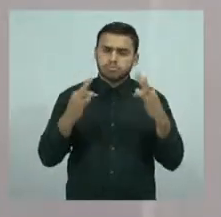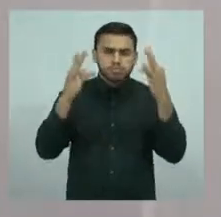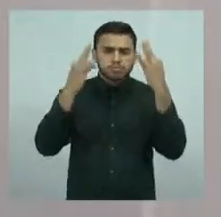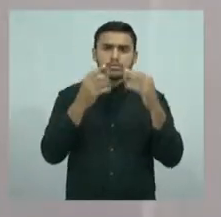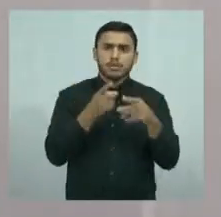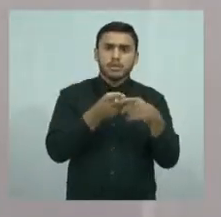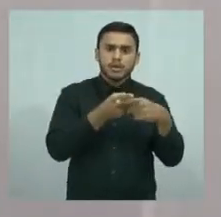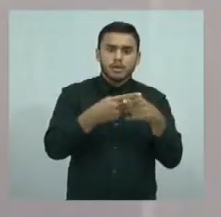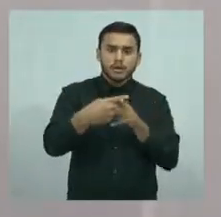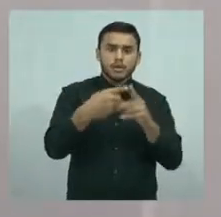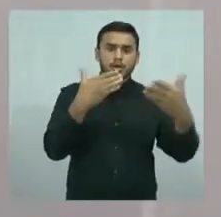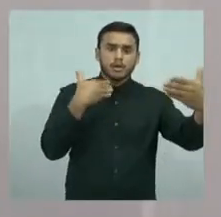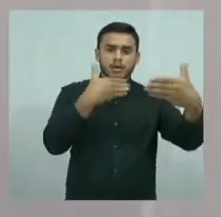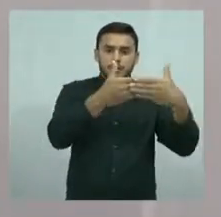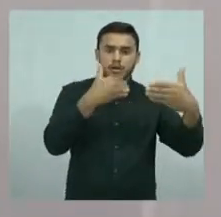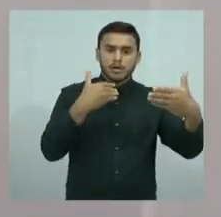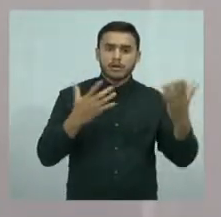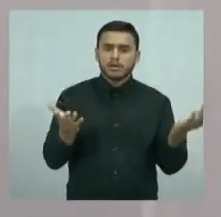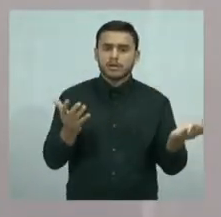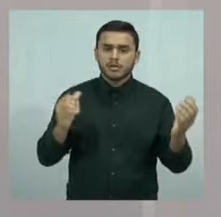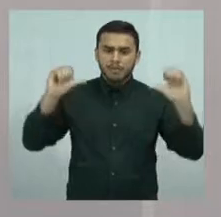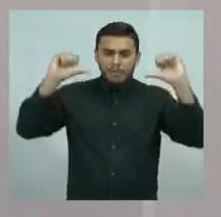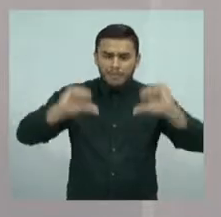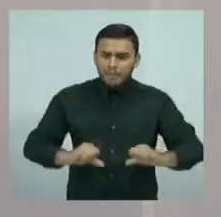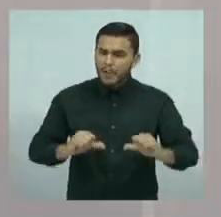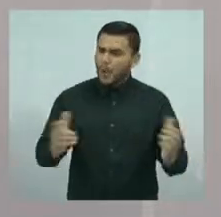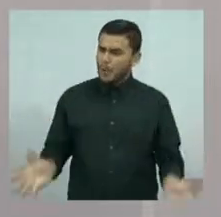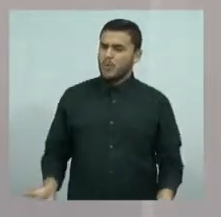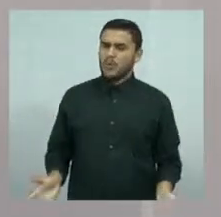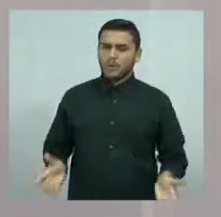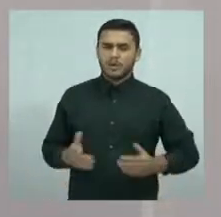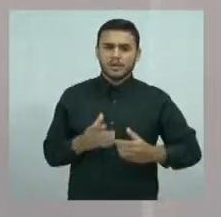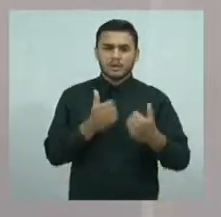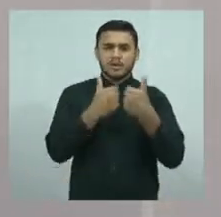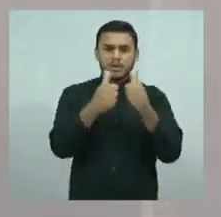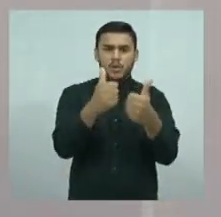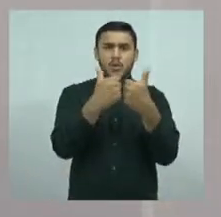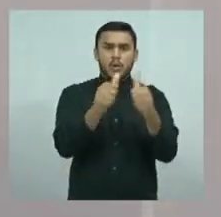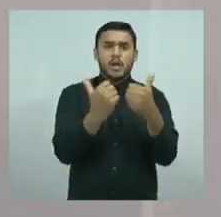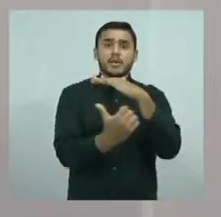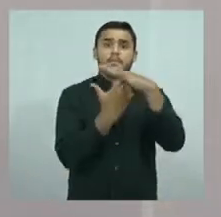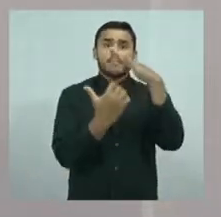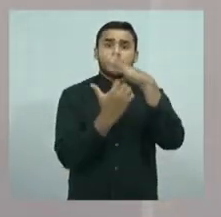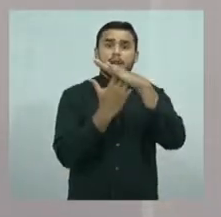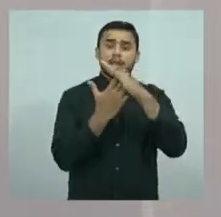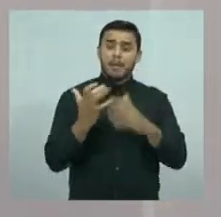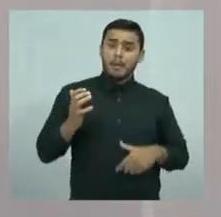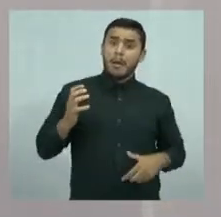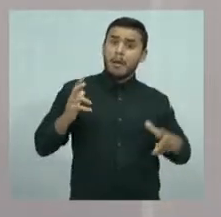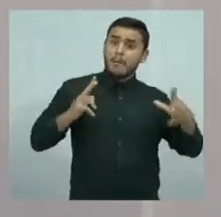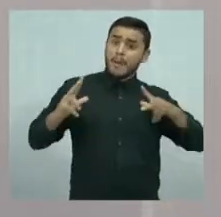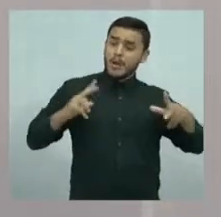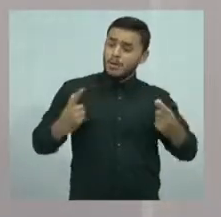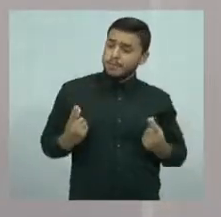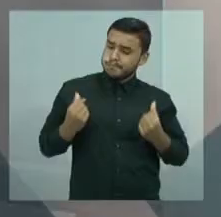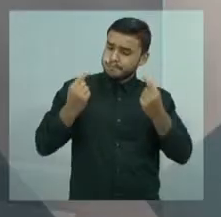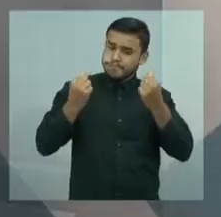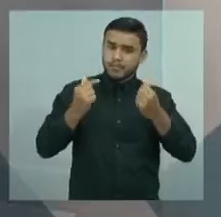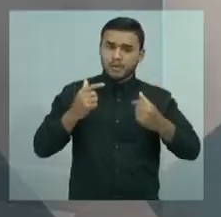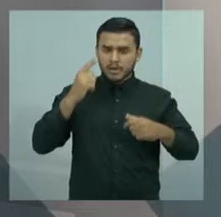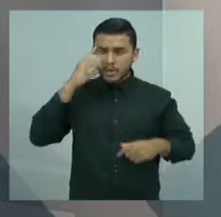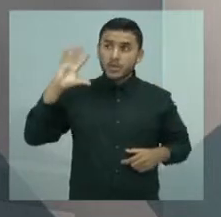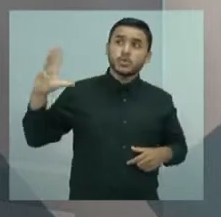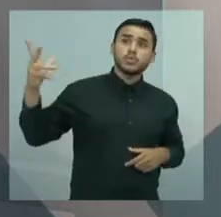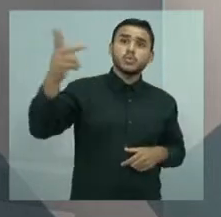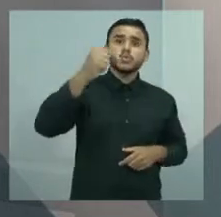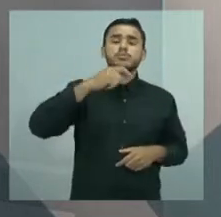que tecnologia é essa, implantada por um particular que ganha o nosso dinheiro, que não previu a inclusão de